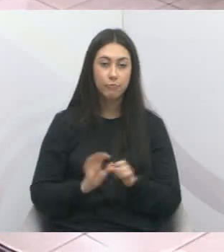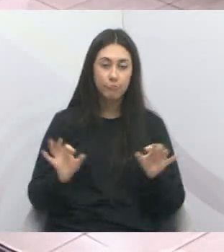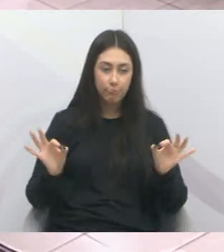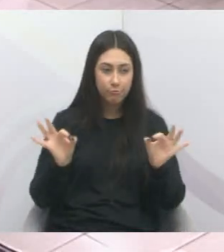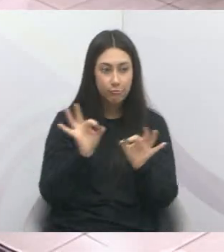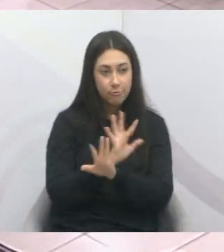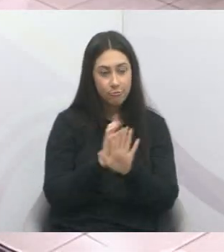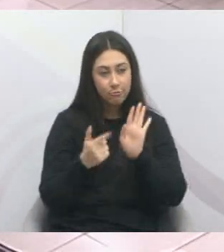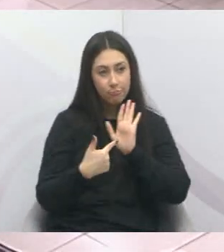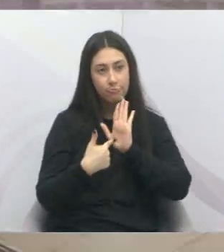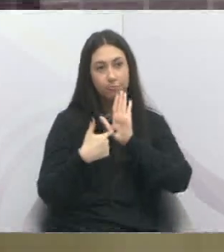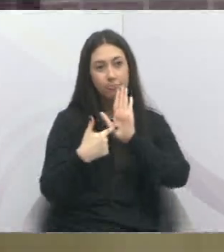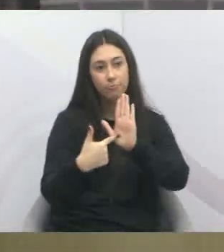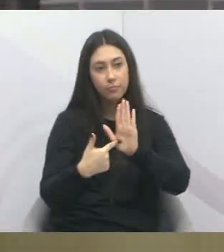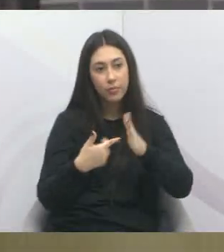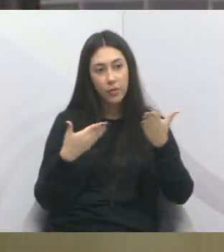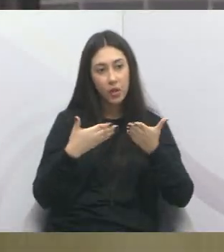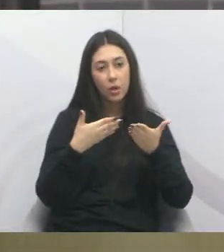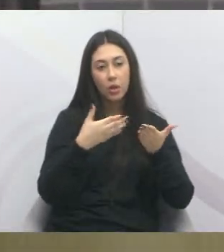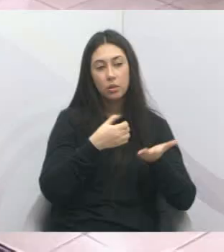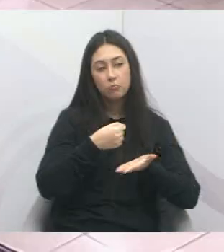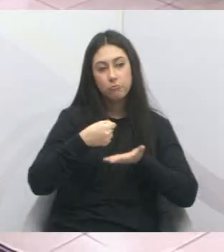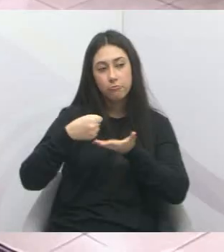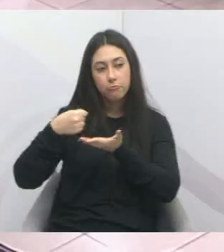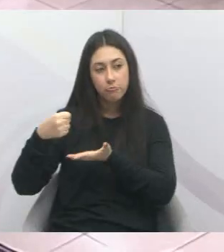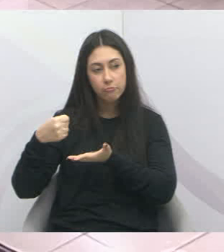Finalizado, então, a apresentação, passo a palavra à doutora Águida.